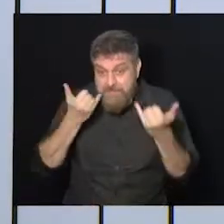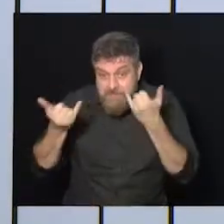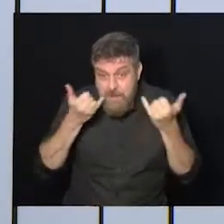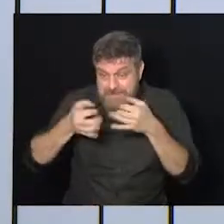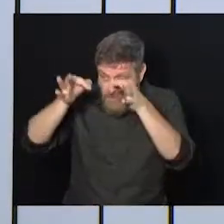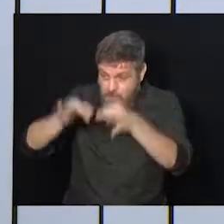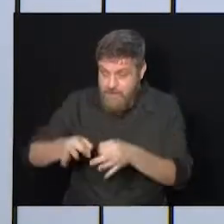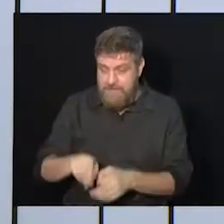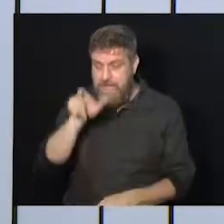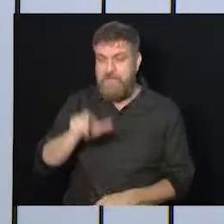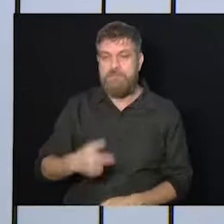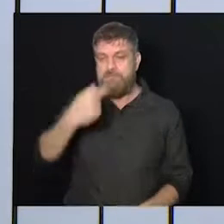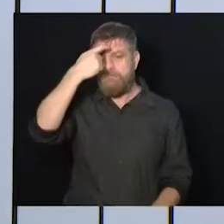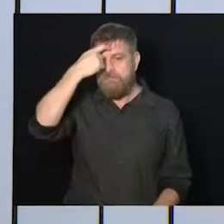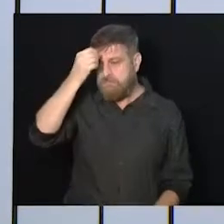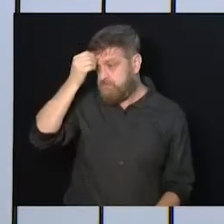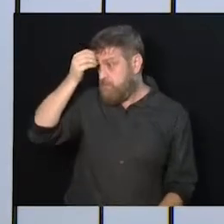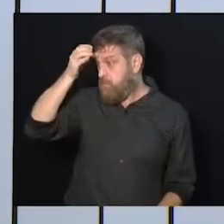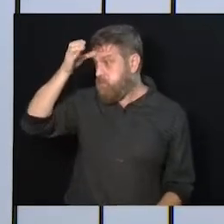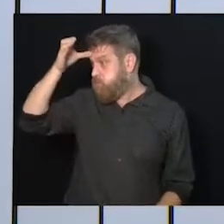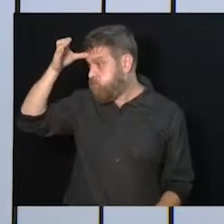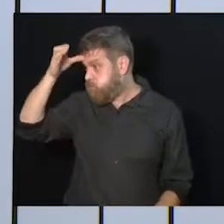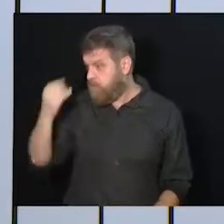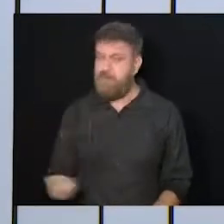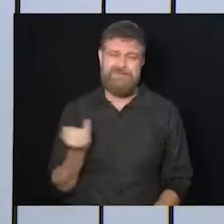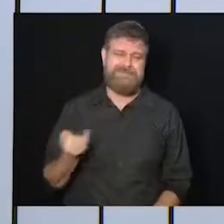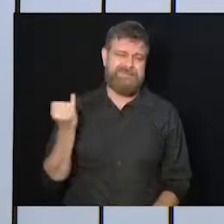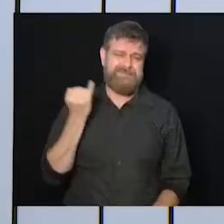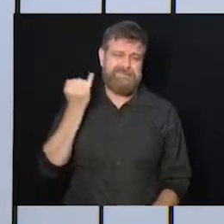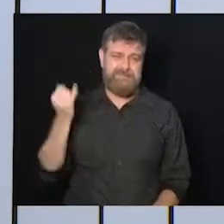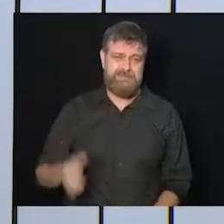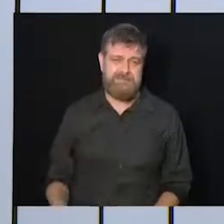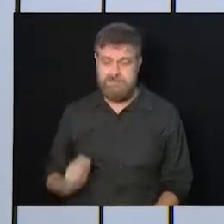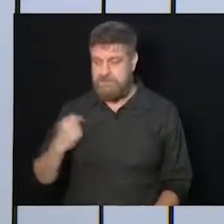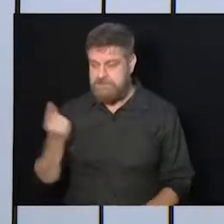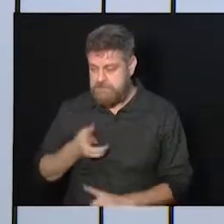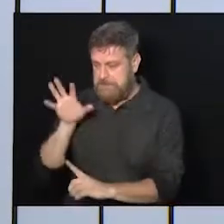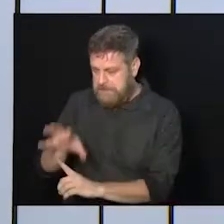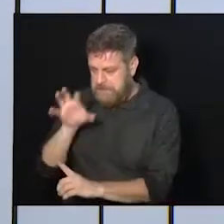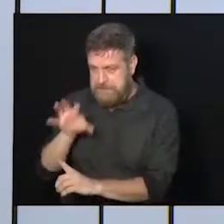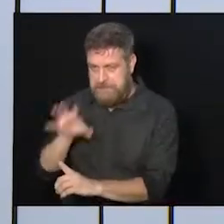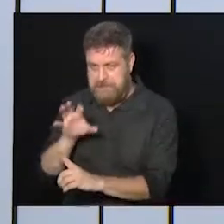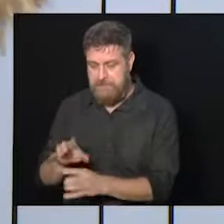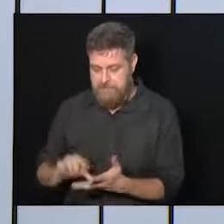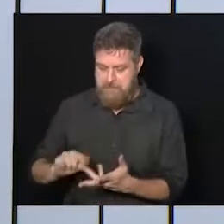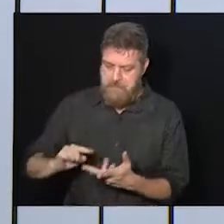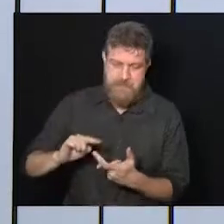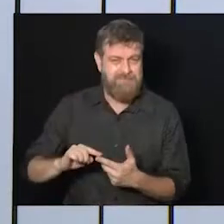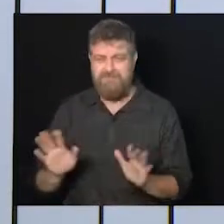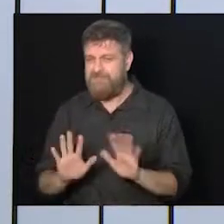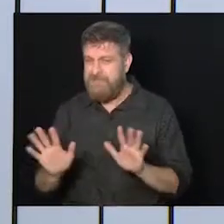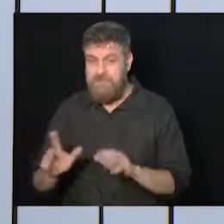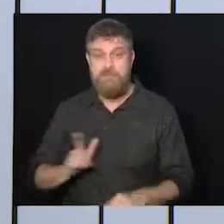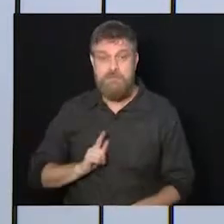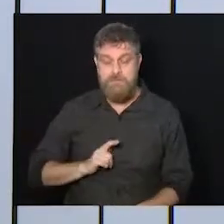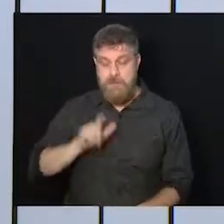sua própria consciência, que acaba sendo muito mais significativa do que a gente às vezes tentar, mas é por isso, por aquilo, né? Eu acho